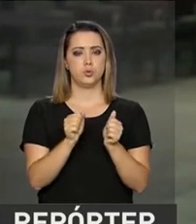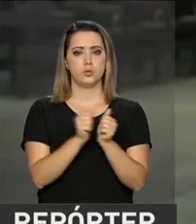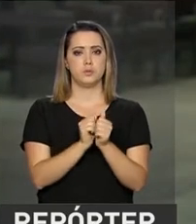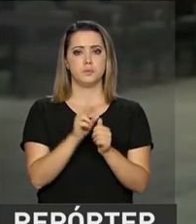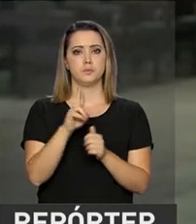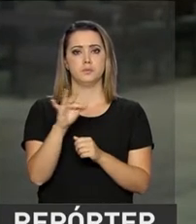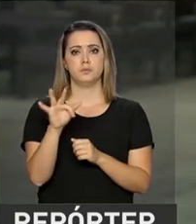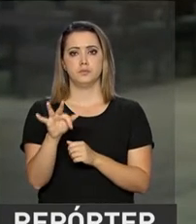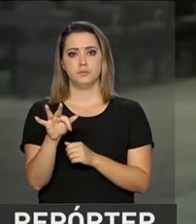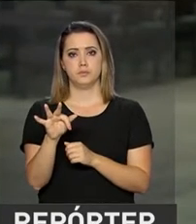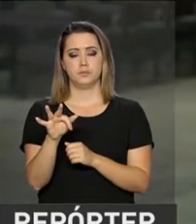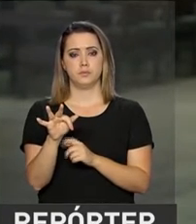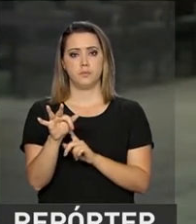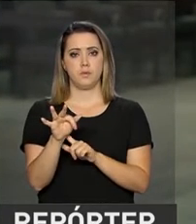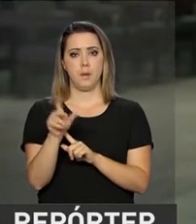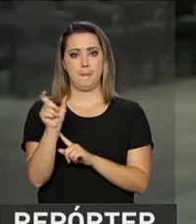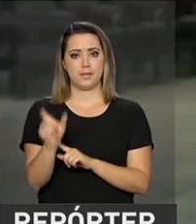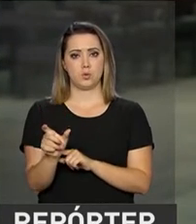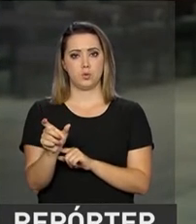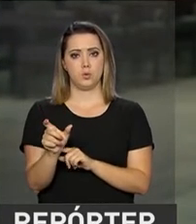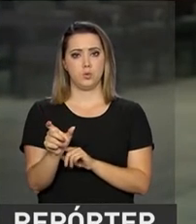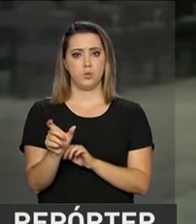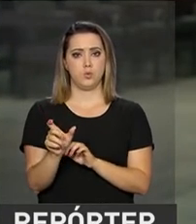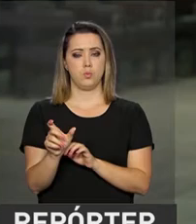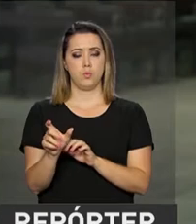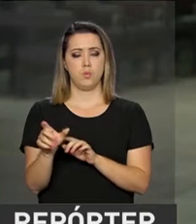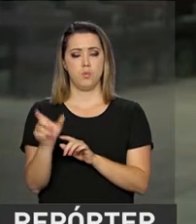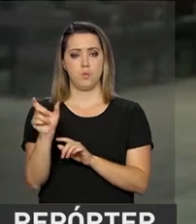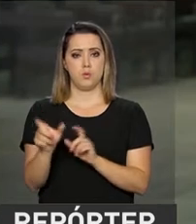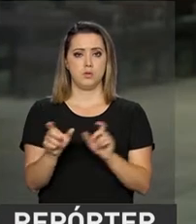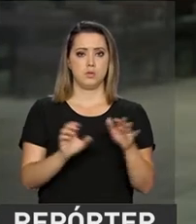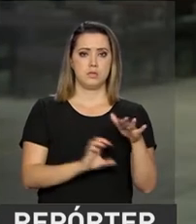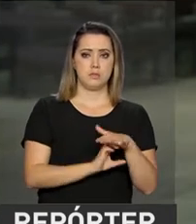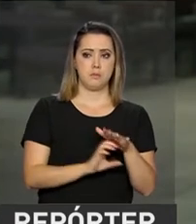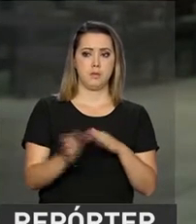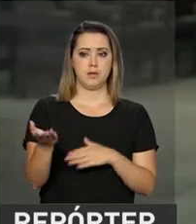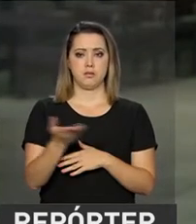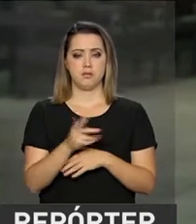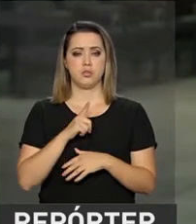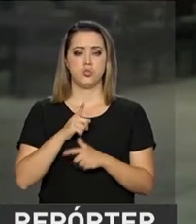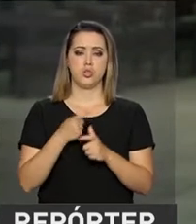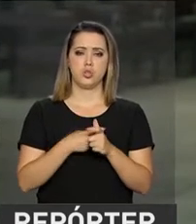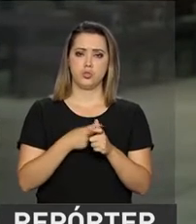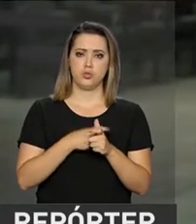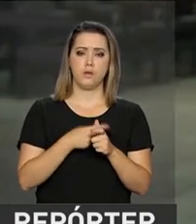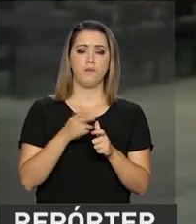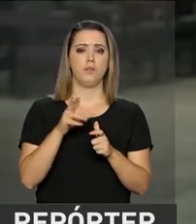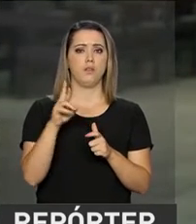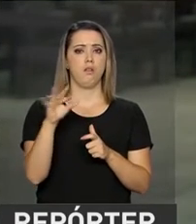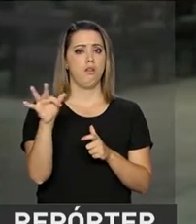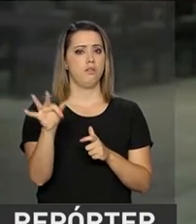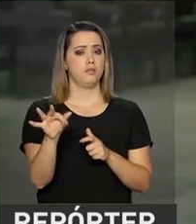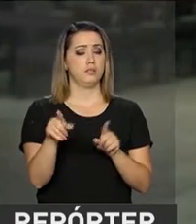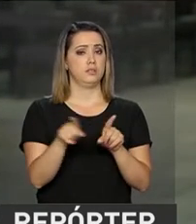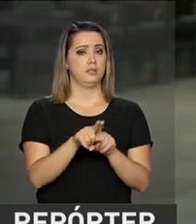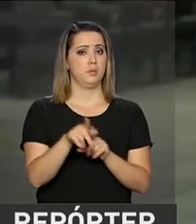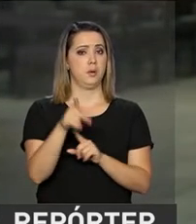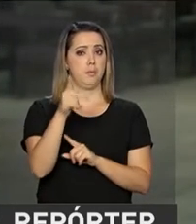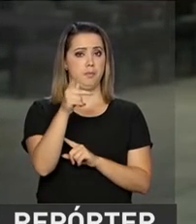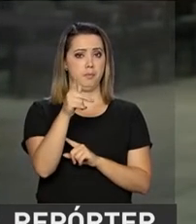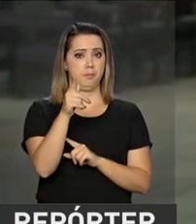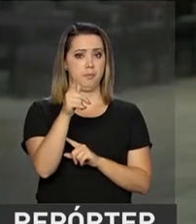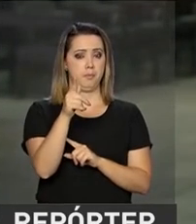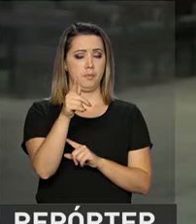à receita federal pessoas físicas e jurídicas empresas que tinham dívidas junto à receita ea procuradoria-geral